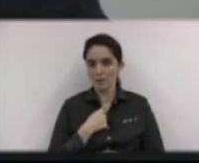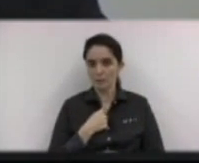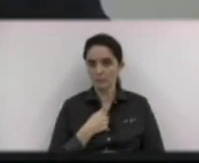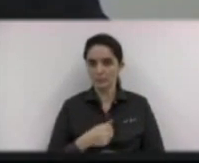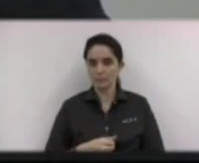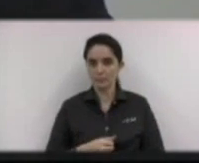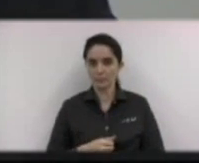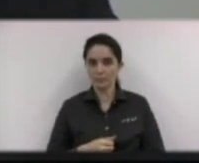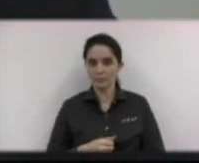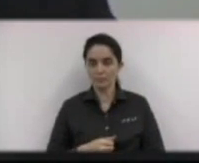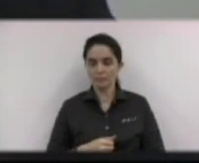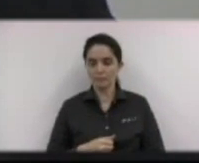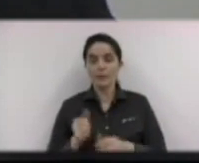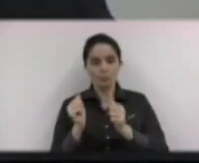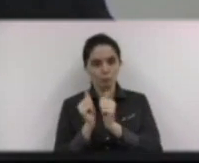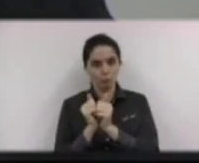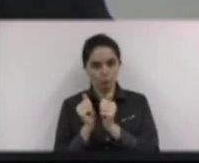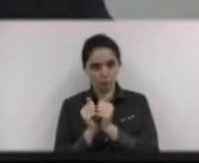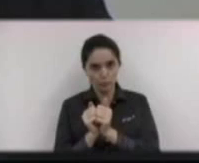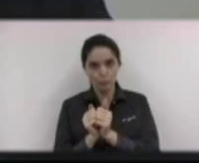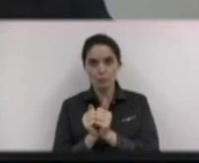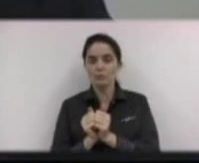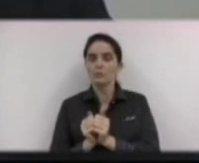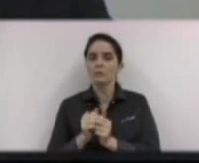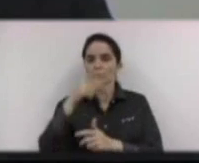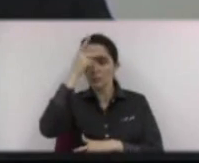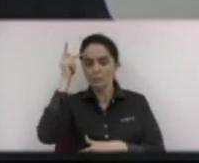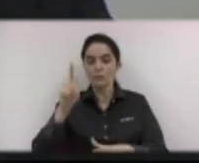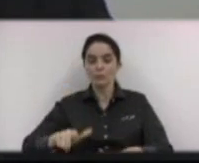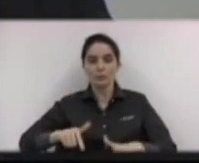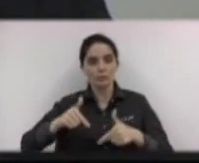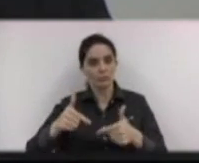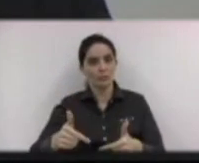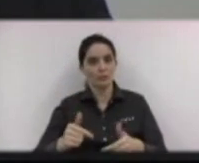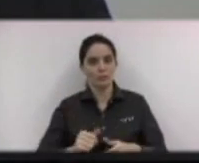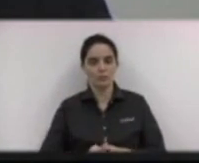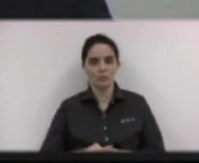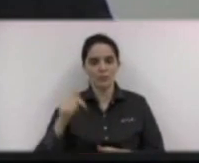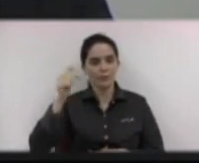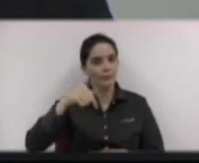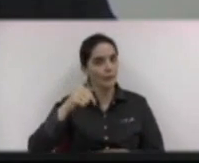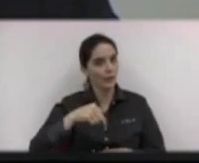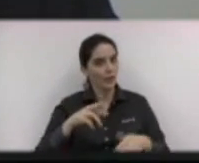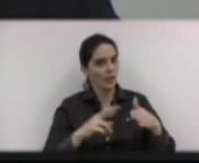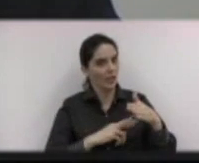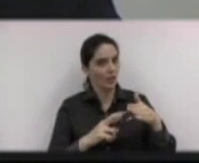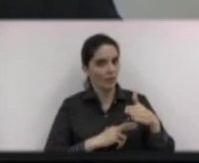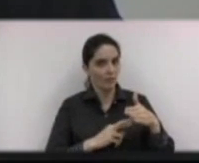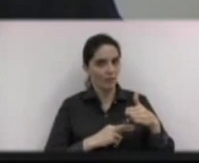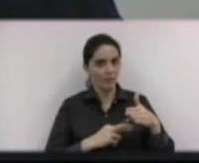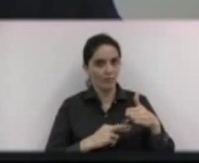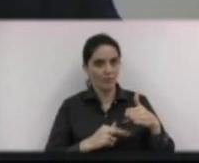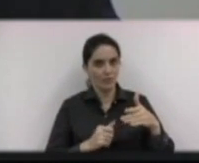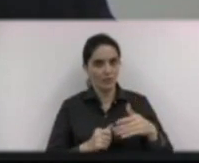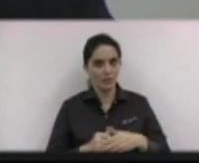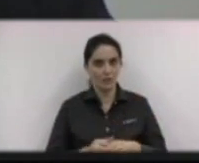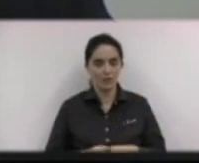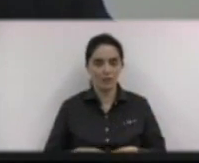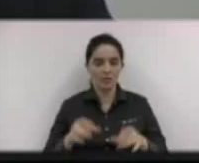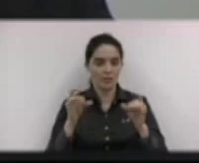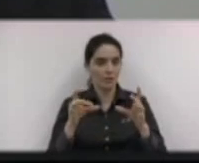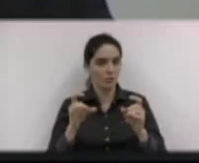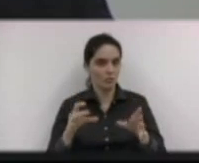a essa luta, que realmente as pessoas não podem vir para cá levar o nosso dinheiro, trazendo mercadorias